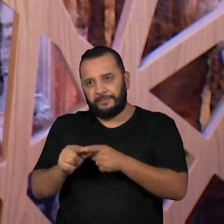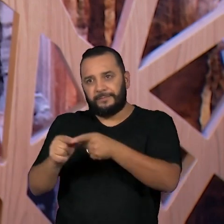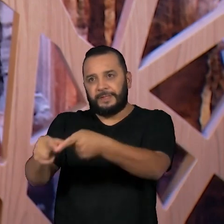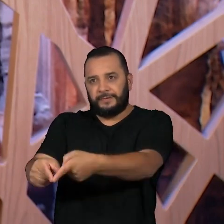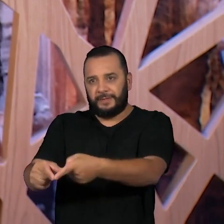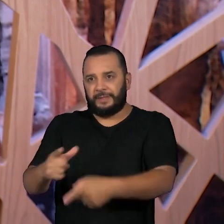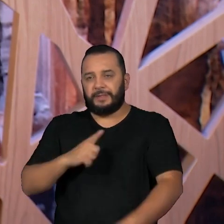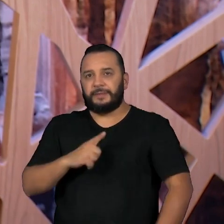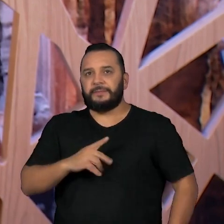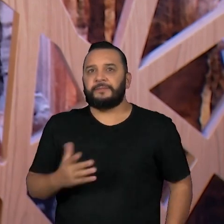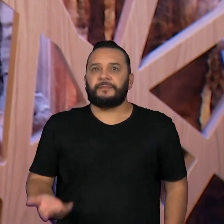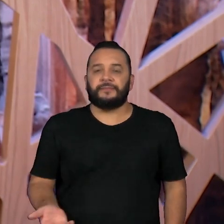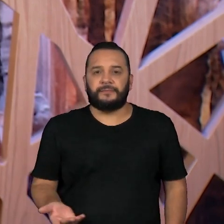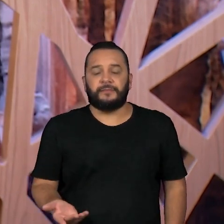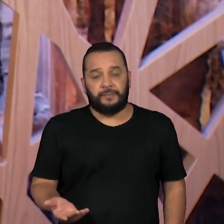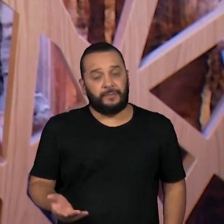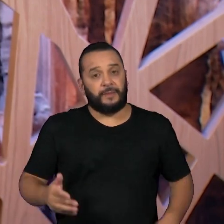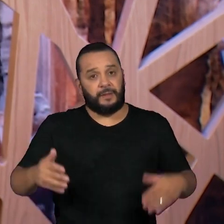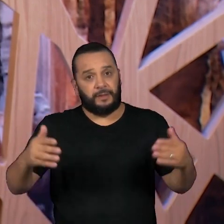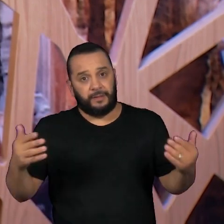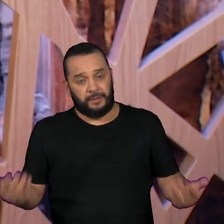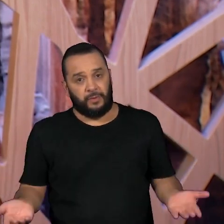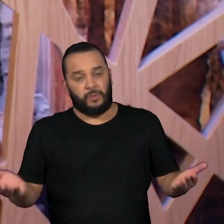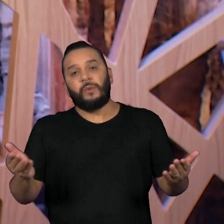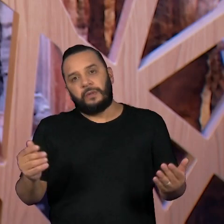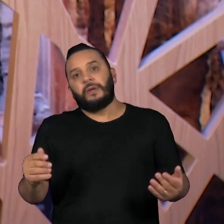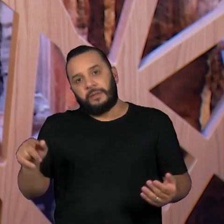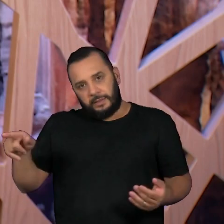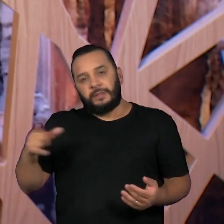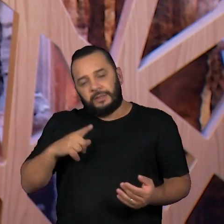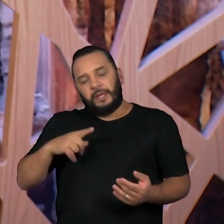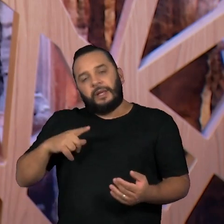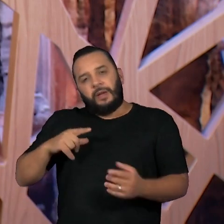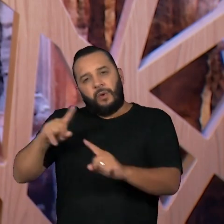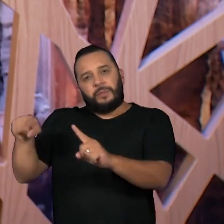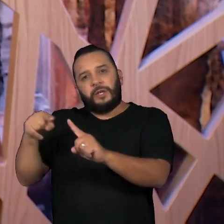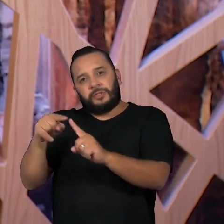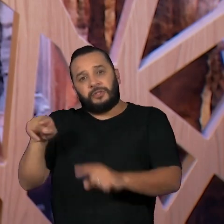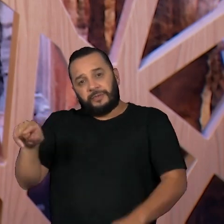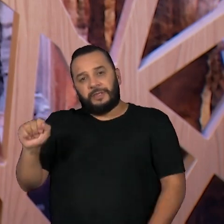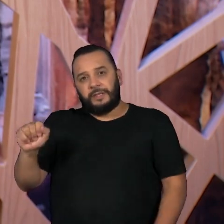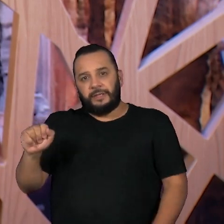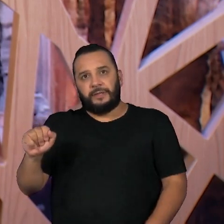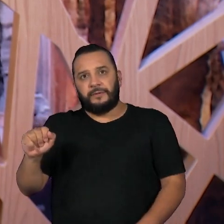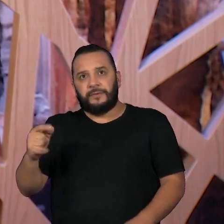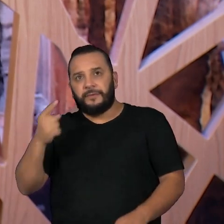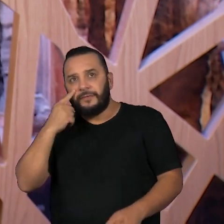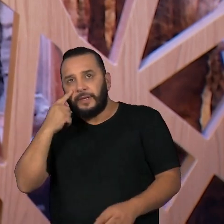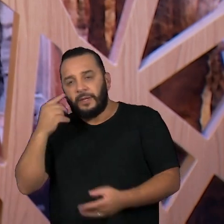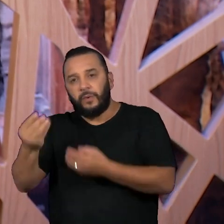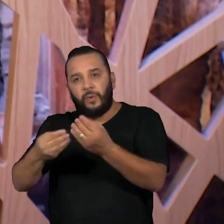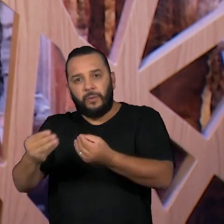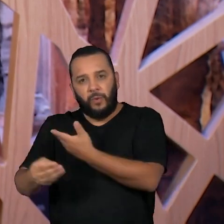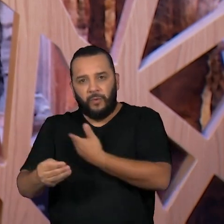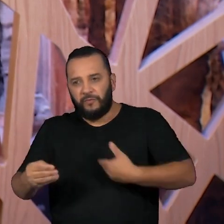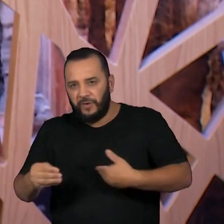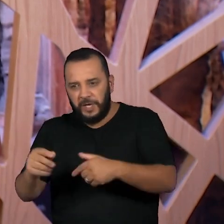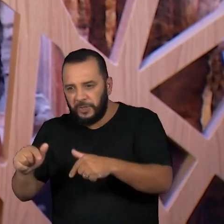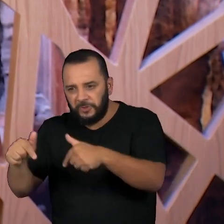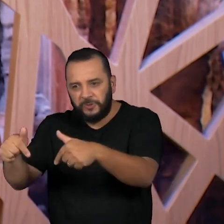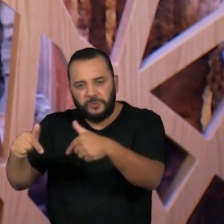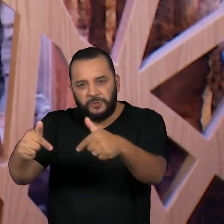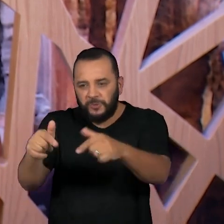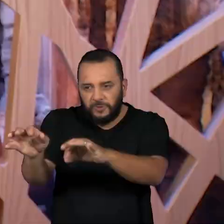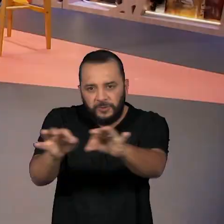Então, o observatório tem um pouco esse objetivo, né? Olhar tanto o impacto da política pública na conformação